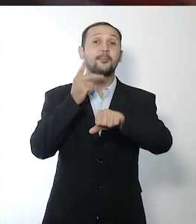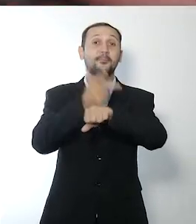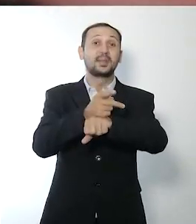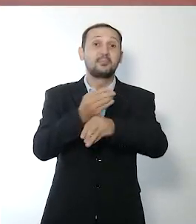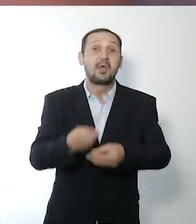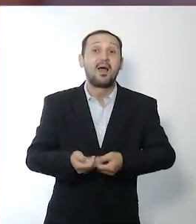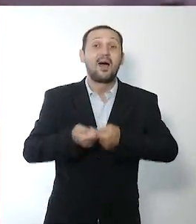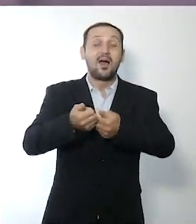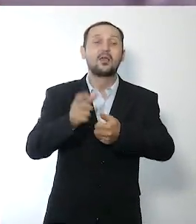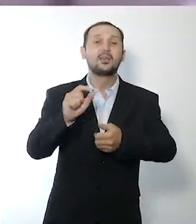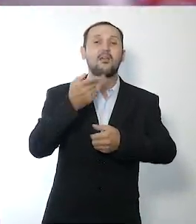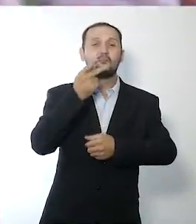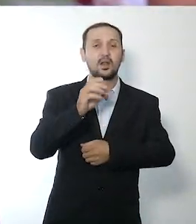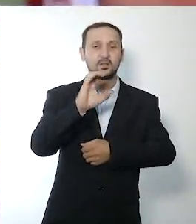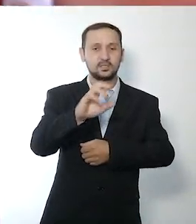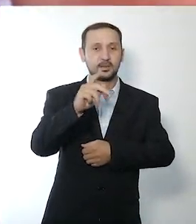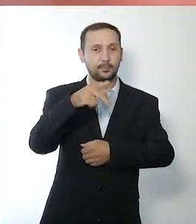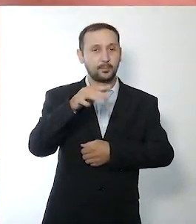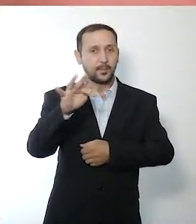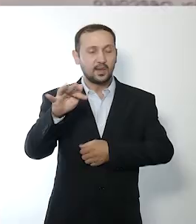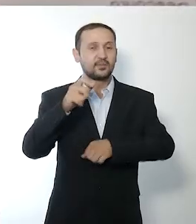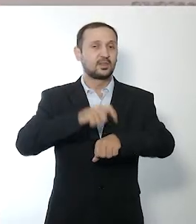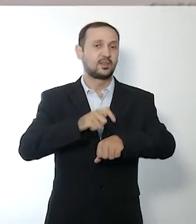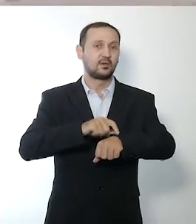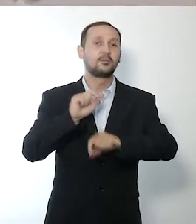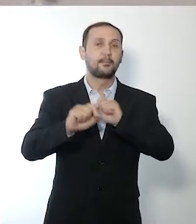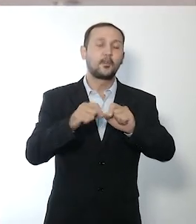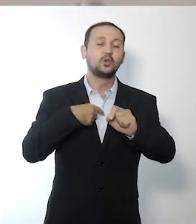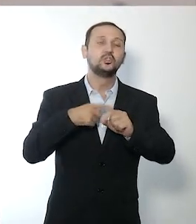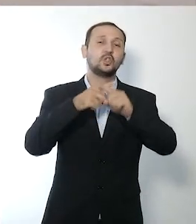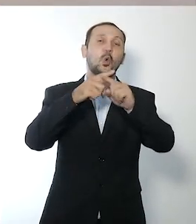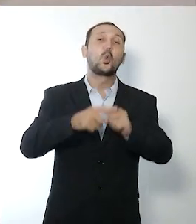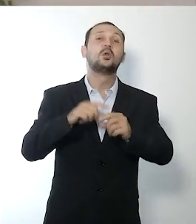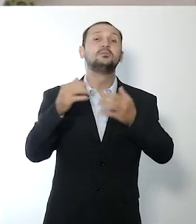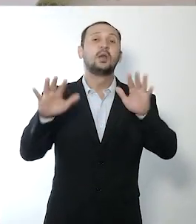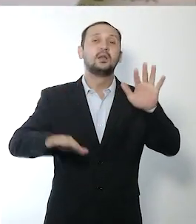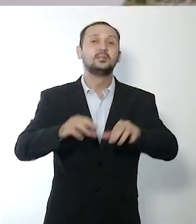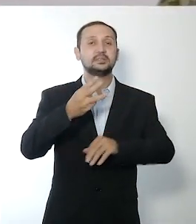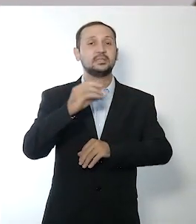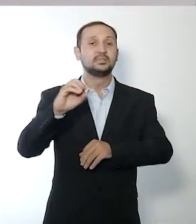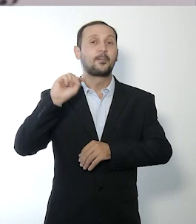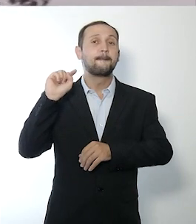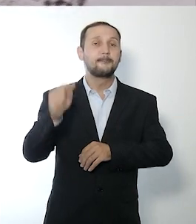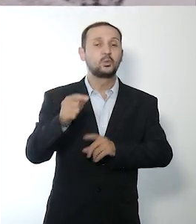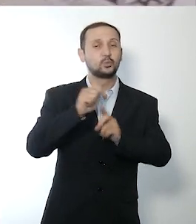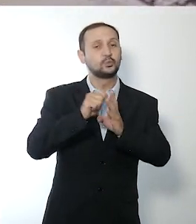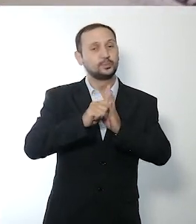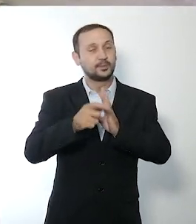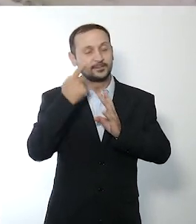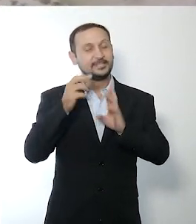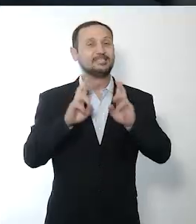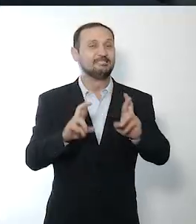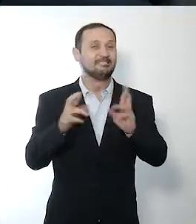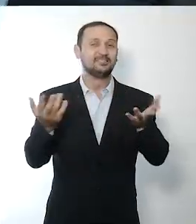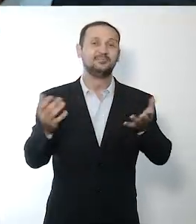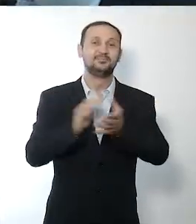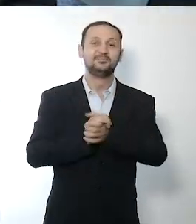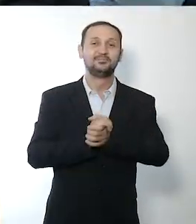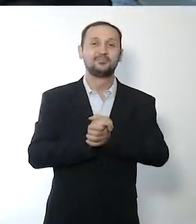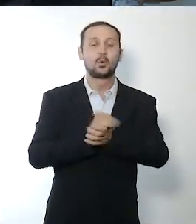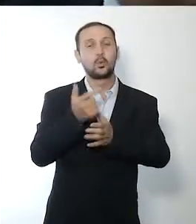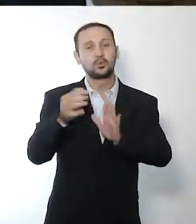Assim, o contribuinte que informar seu CPF no ato da compra passa a concorrer a prêmios de R$300 mil todos os meses.